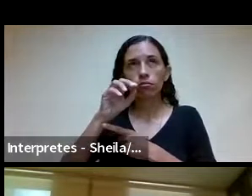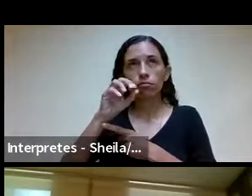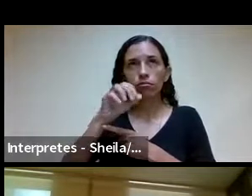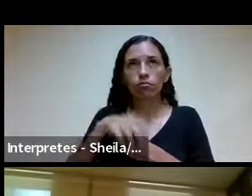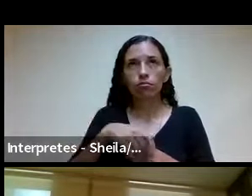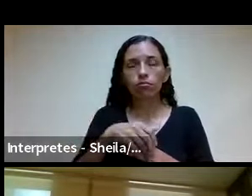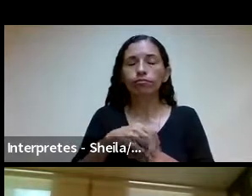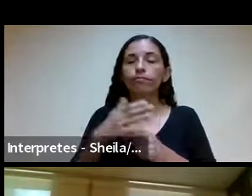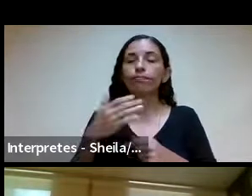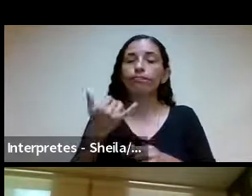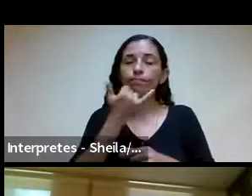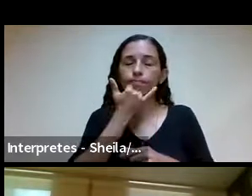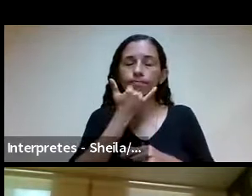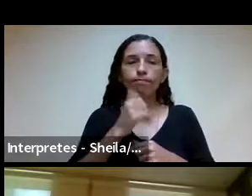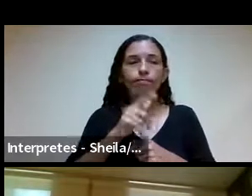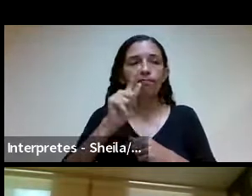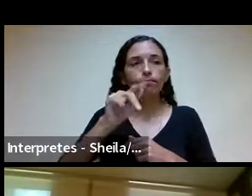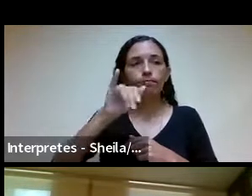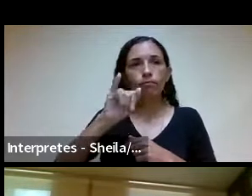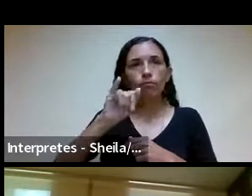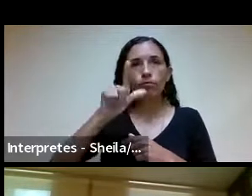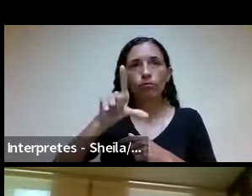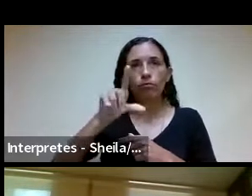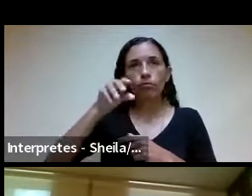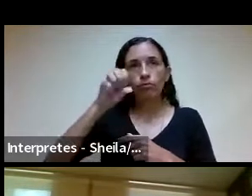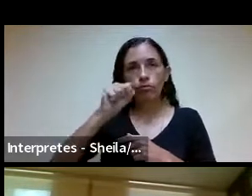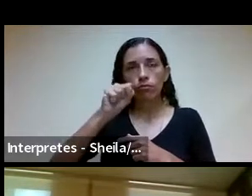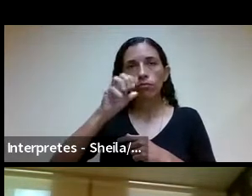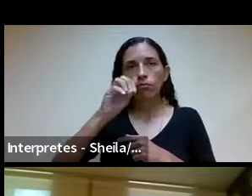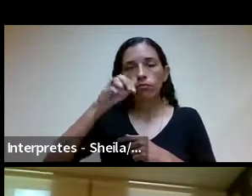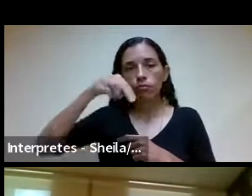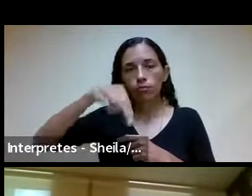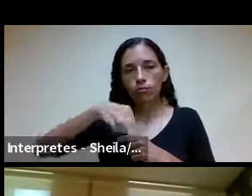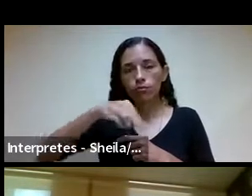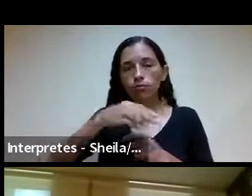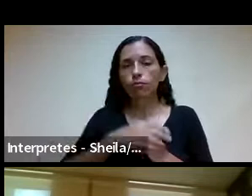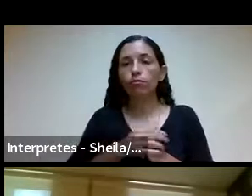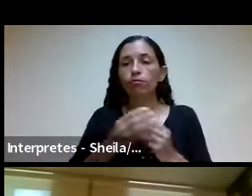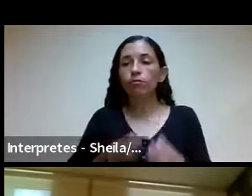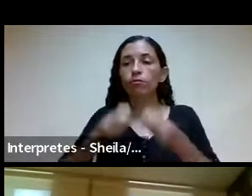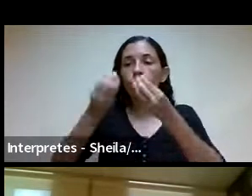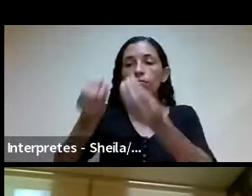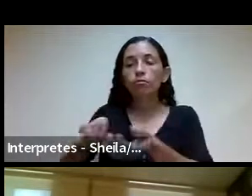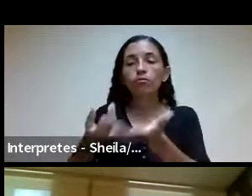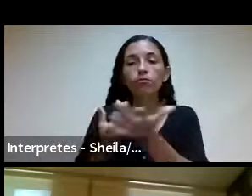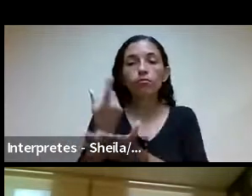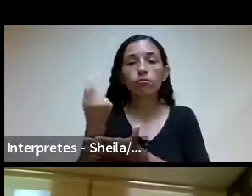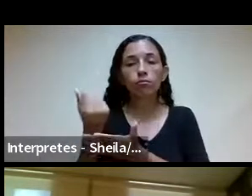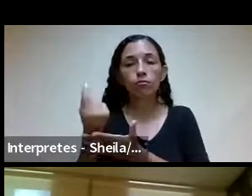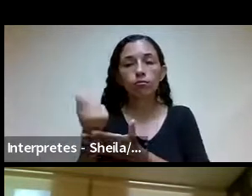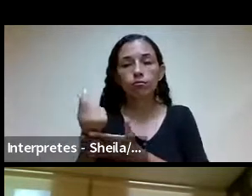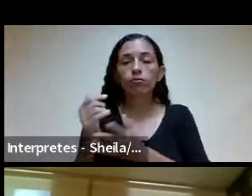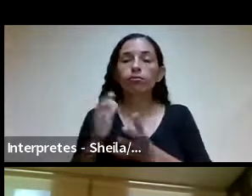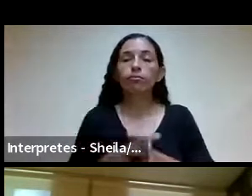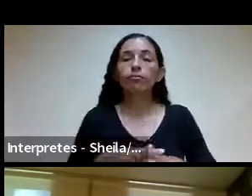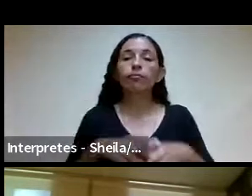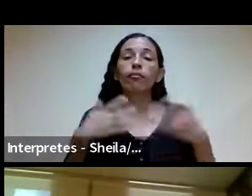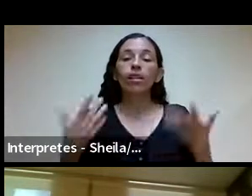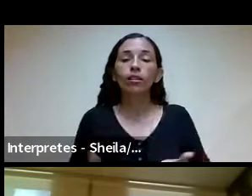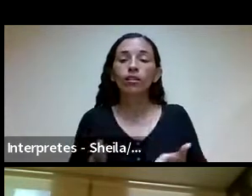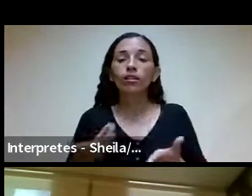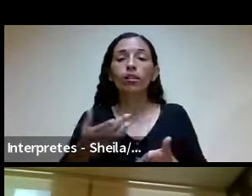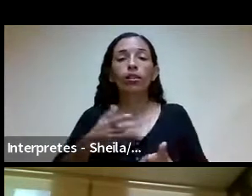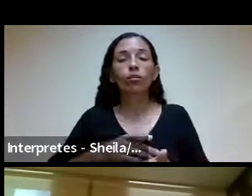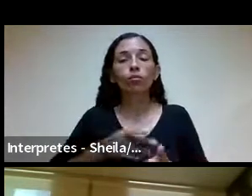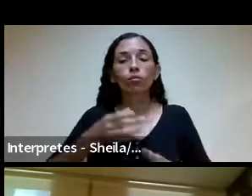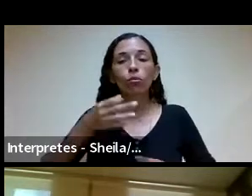não identificado. Após a tramitação do feito, o juiz eleitoral sentenciante, em consonância com a manifestação